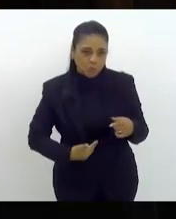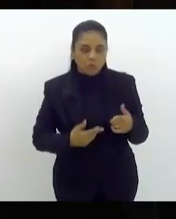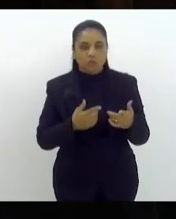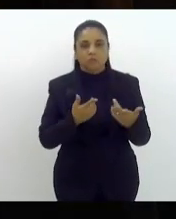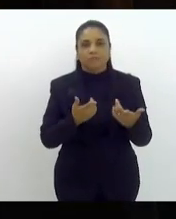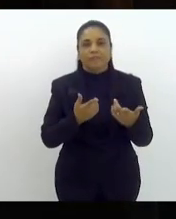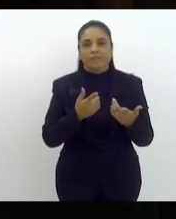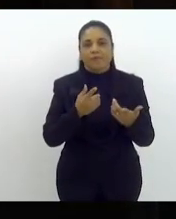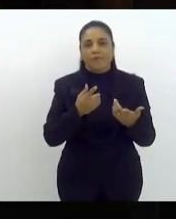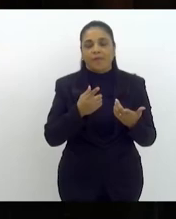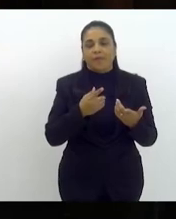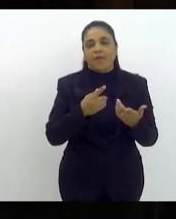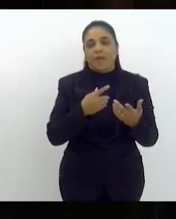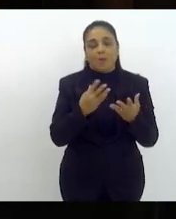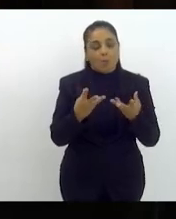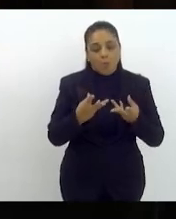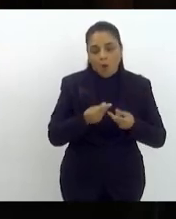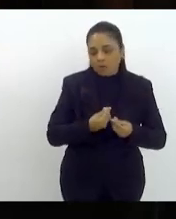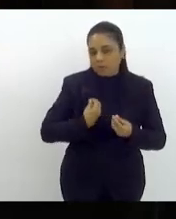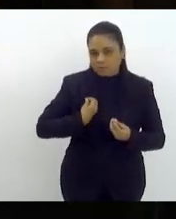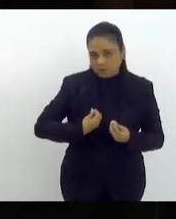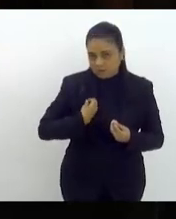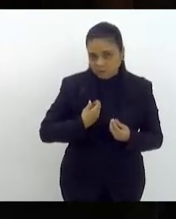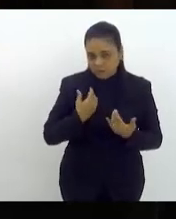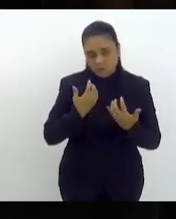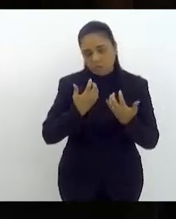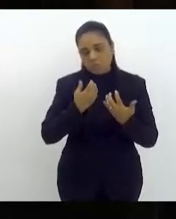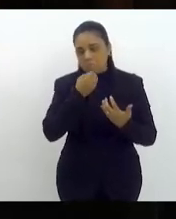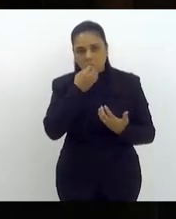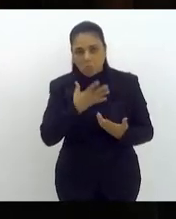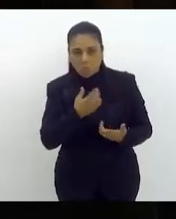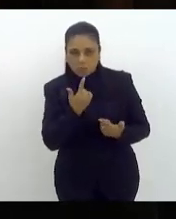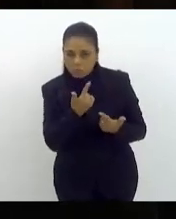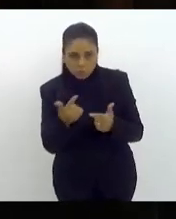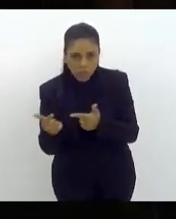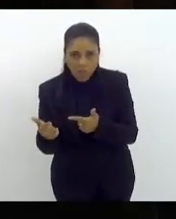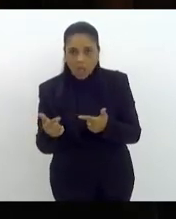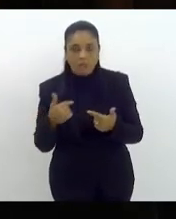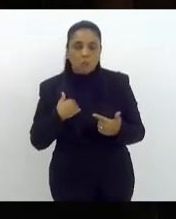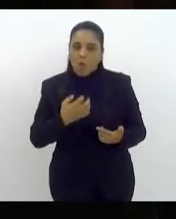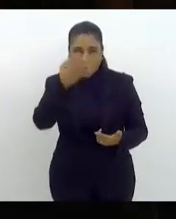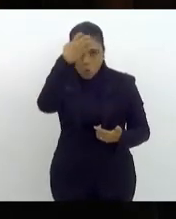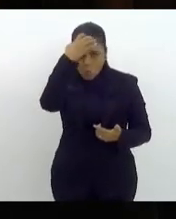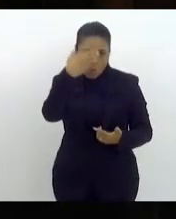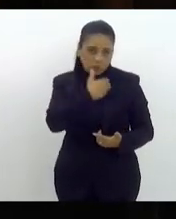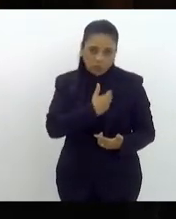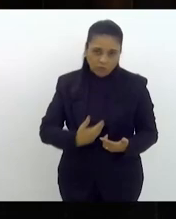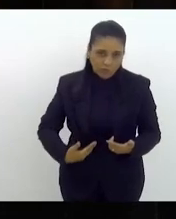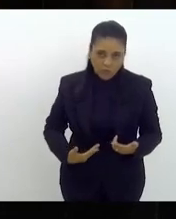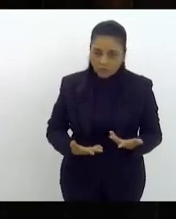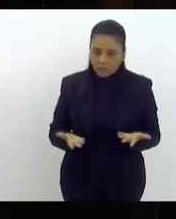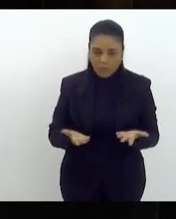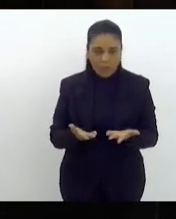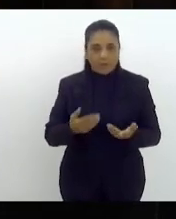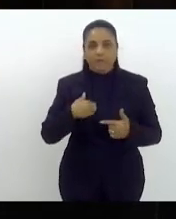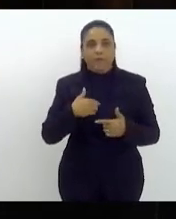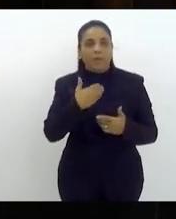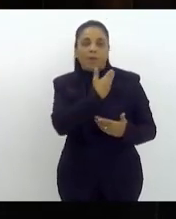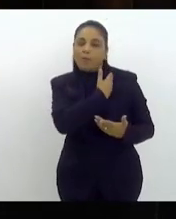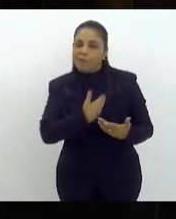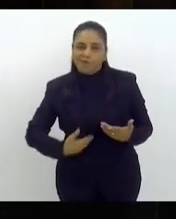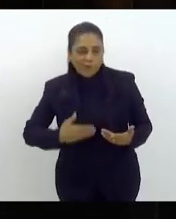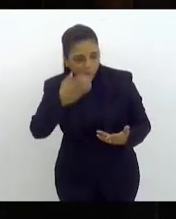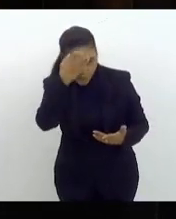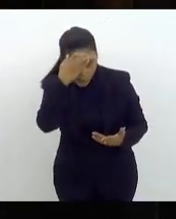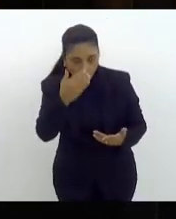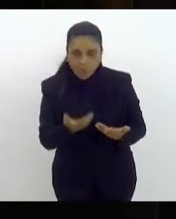onde não há uma qualidade de vida adequada e não é culpa do governo agora não é culpa do governo anterior nem do outro é uma